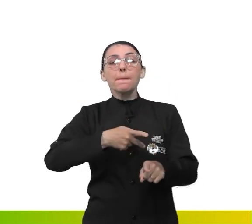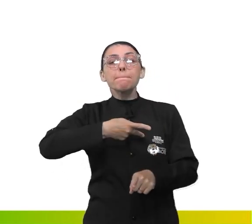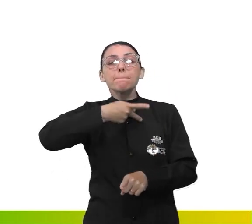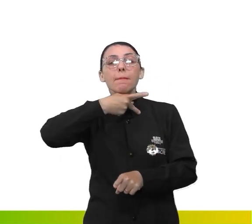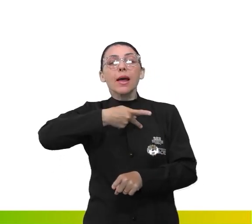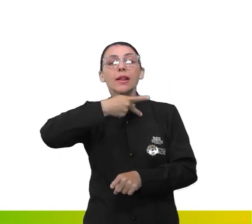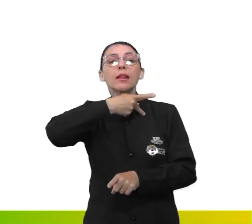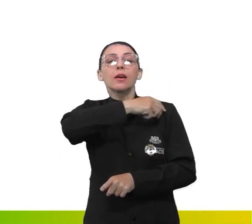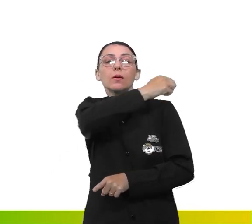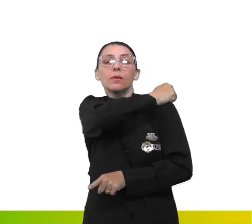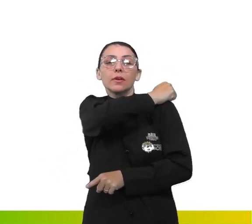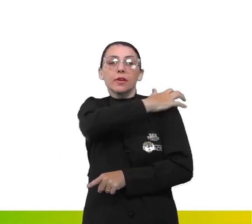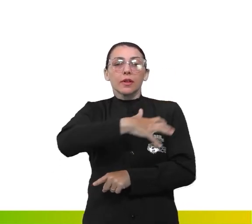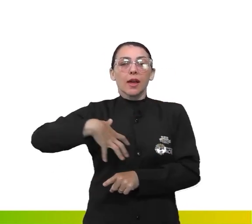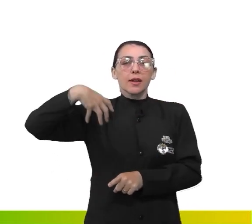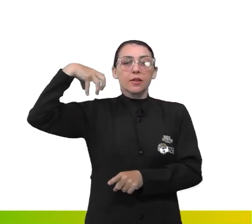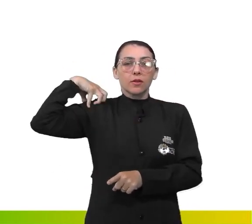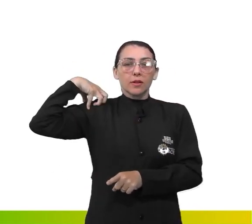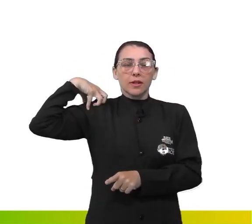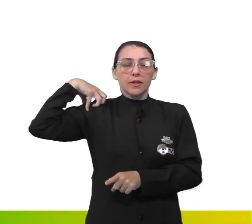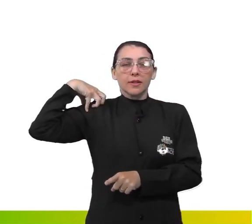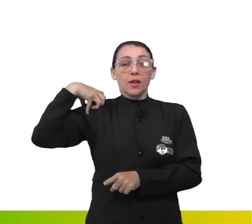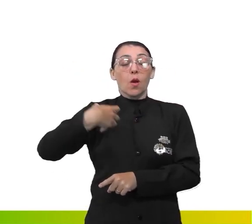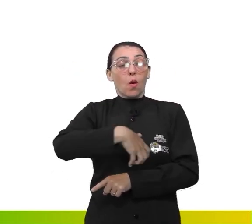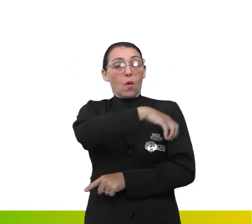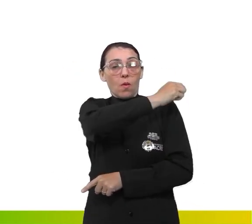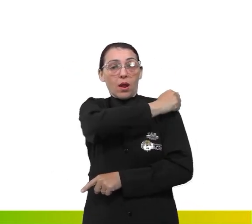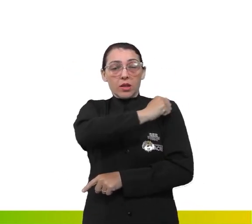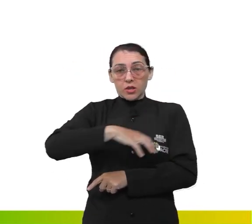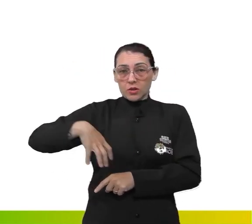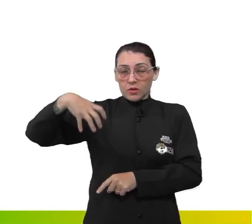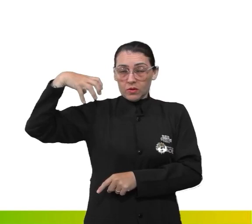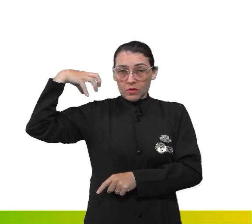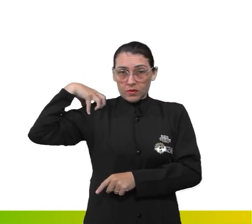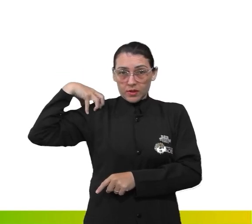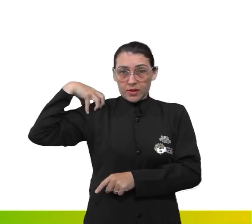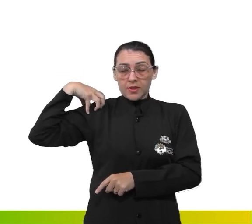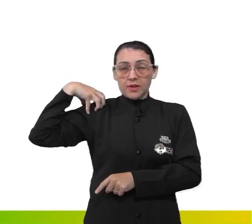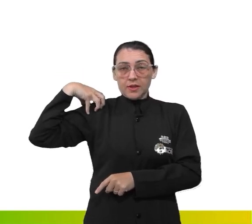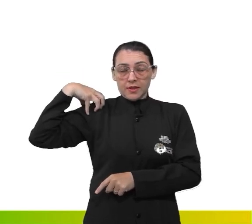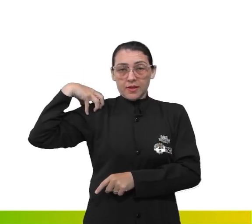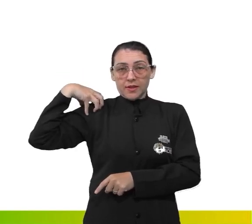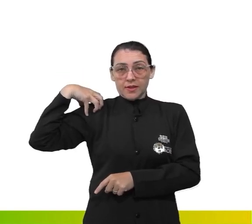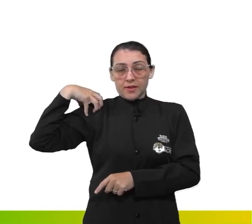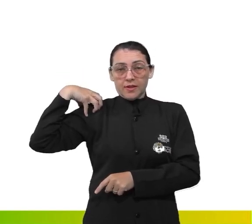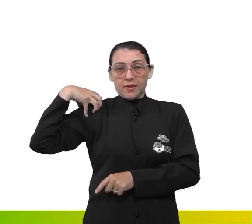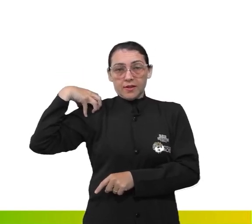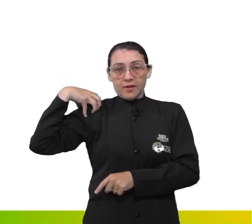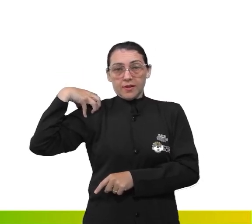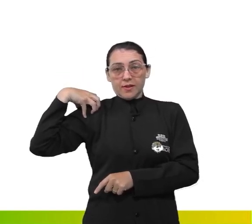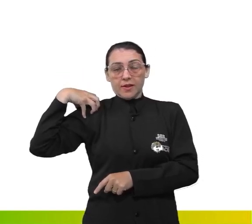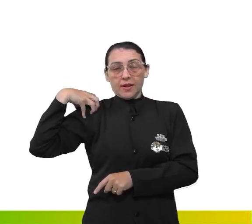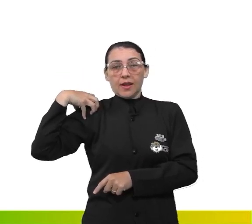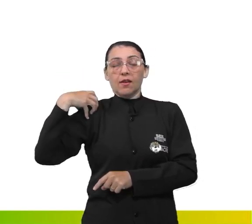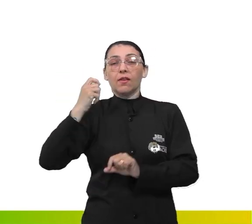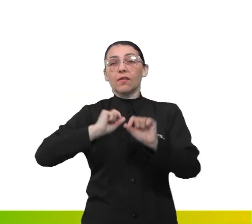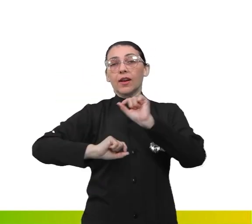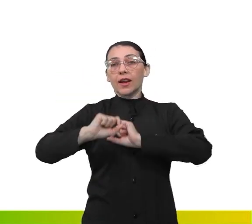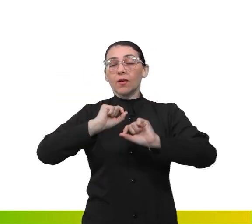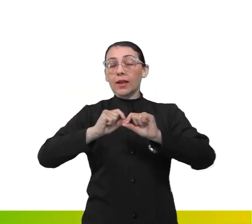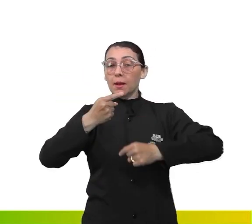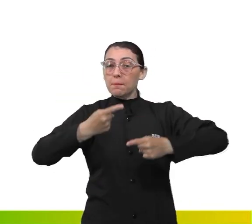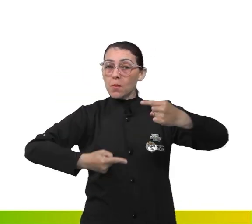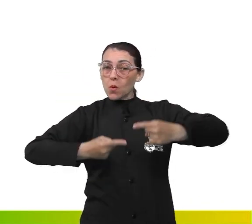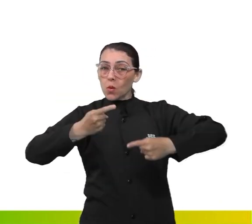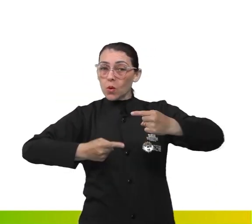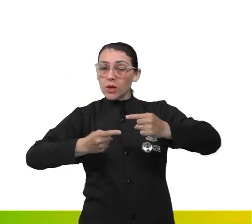e Aristóteles. Então, o Aristóteles é um daqueles que vai pormenorizar a questão da